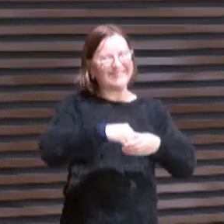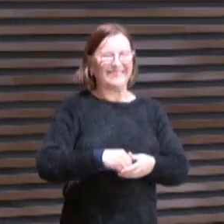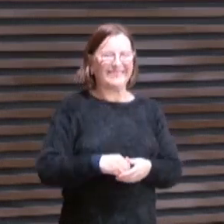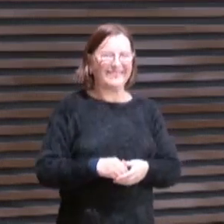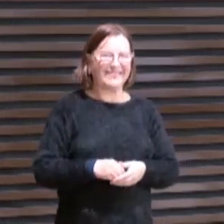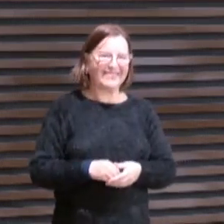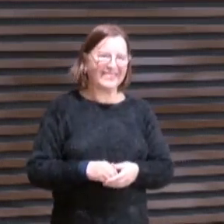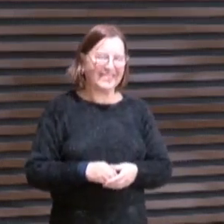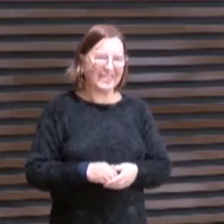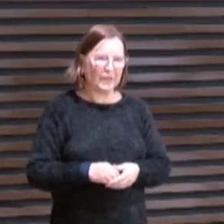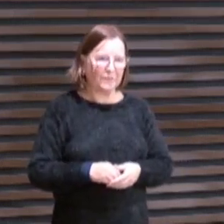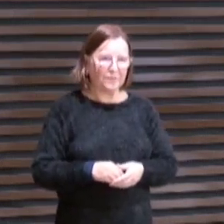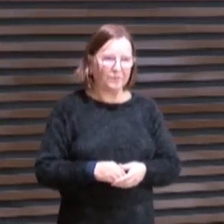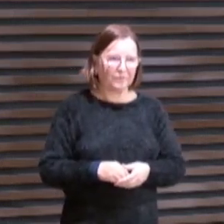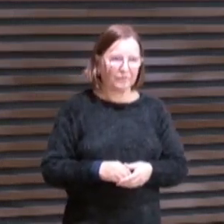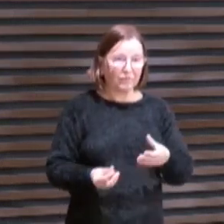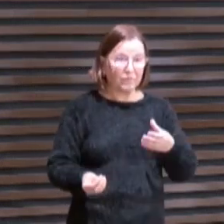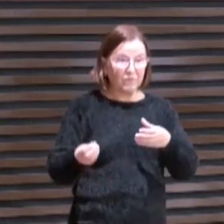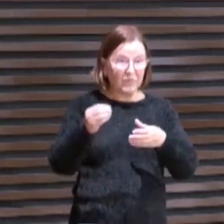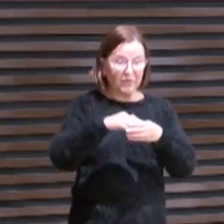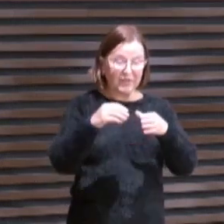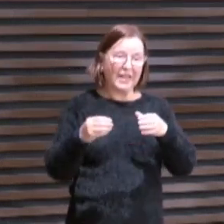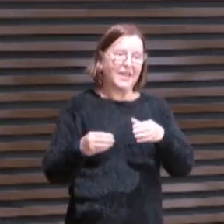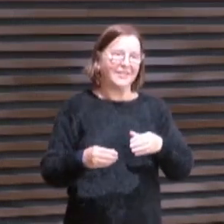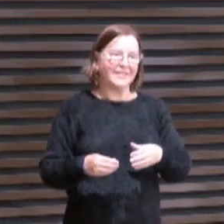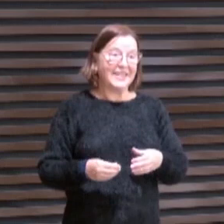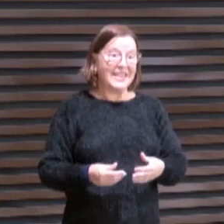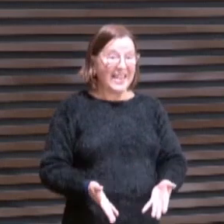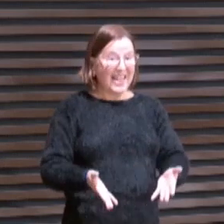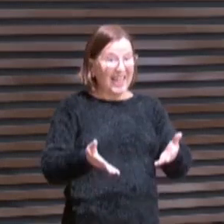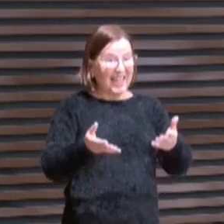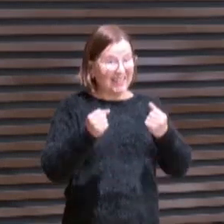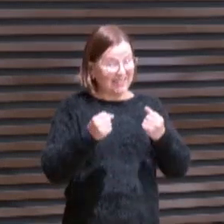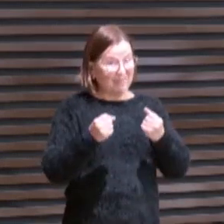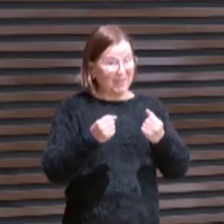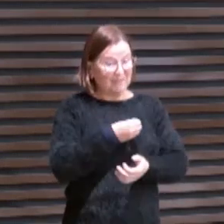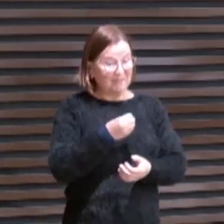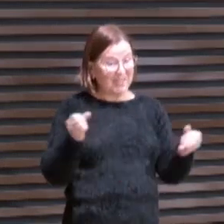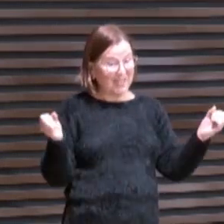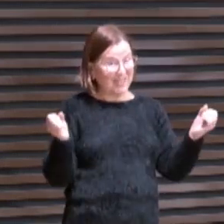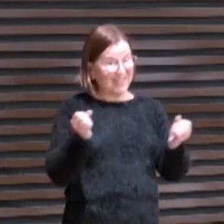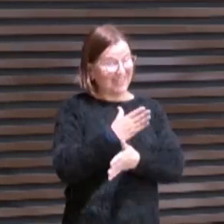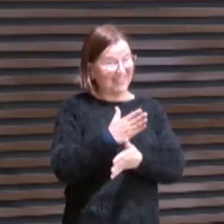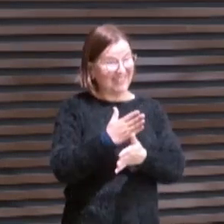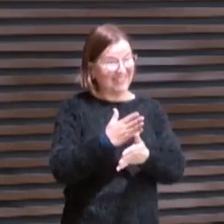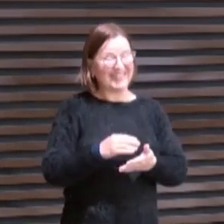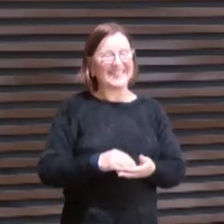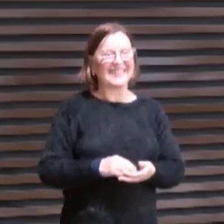Significa que eles foram colocados em Cristo, foram batizados e receberam uma novidade de vida. Versículo 6.